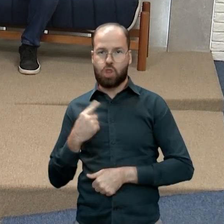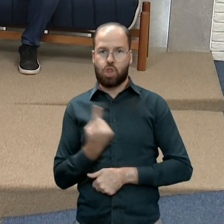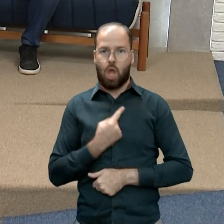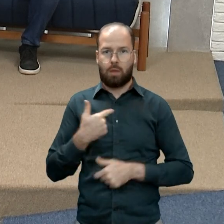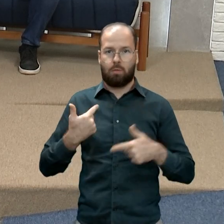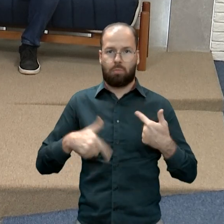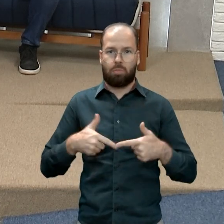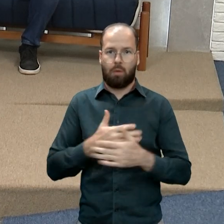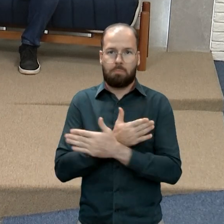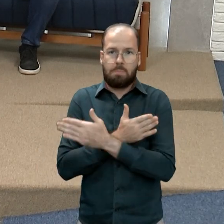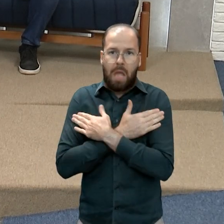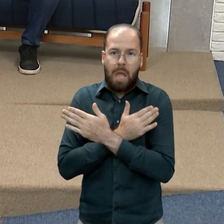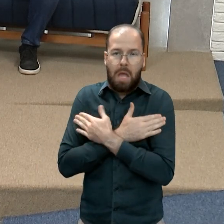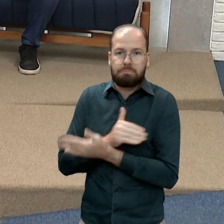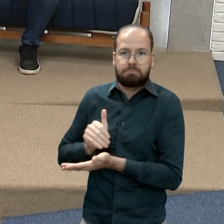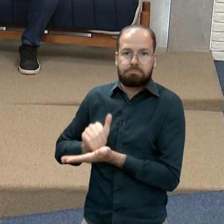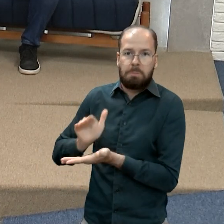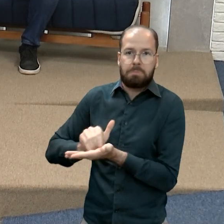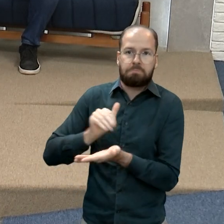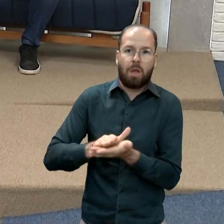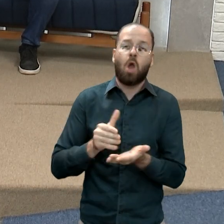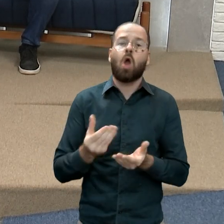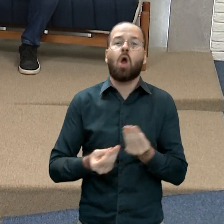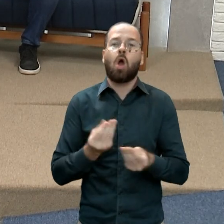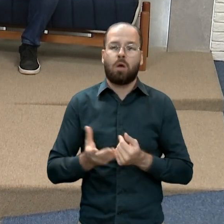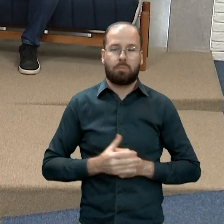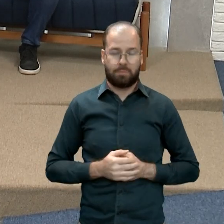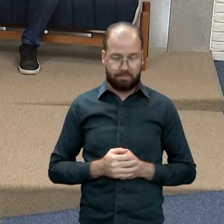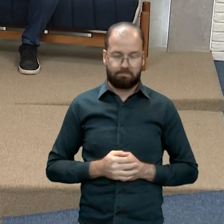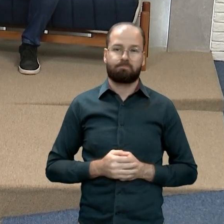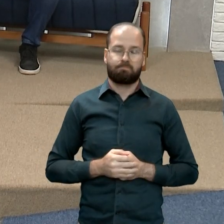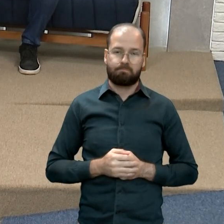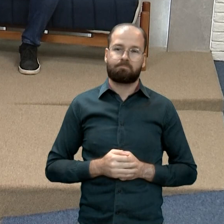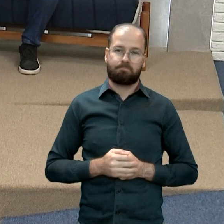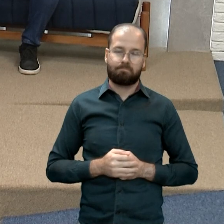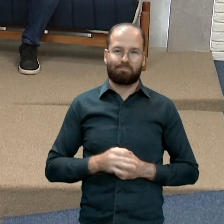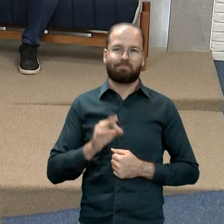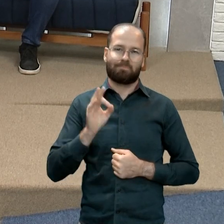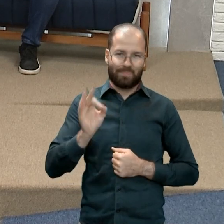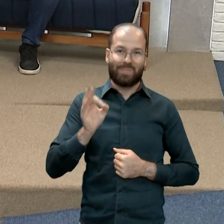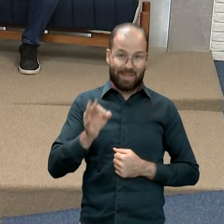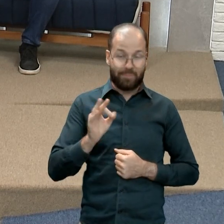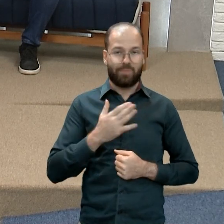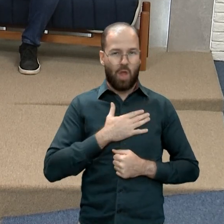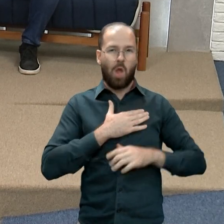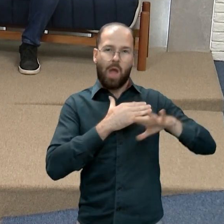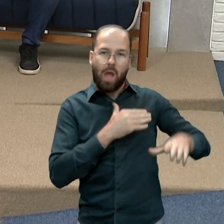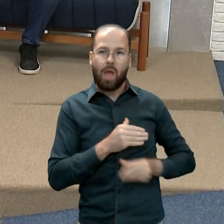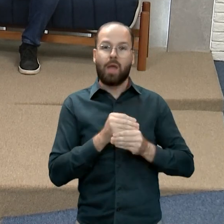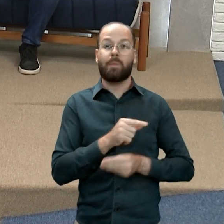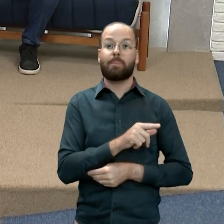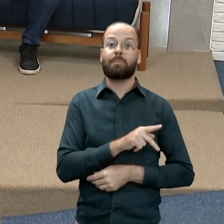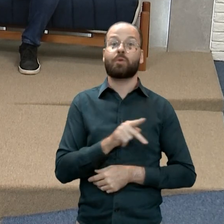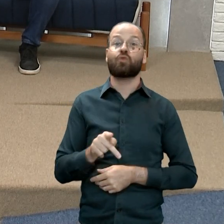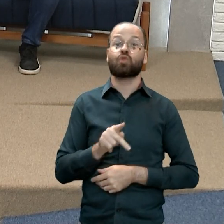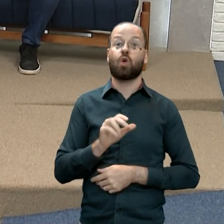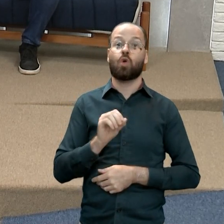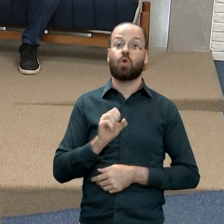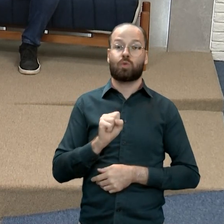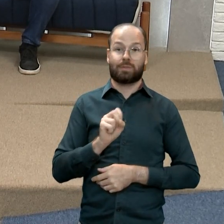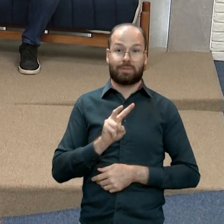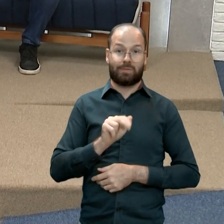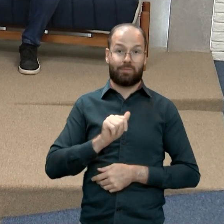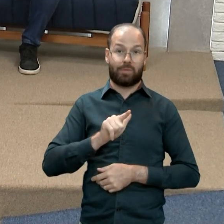humanas. Sem dúvida, sem dúvida. Até pegar o gancho aí do professor Oswaldo, esse grande banco de dados,